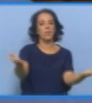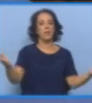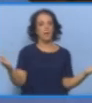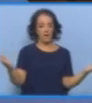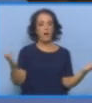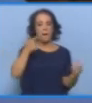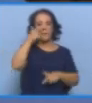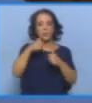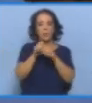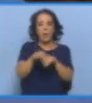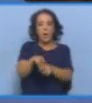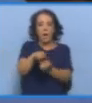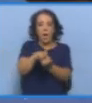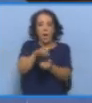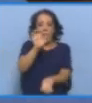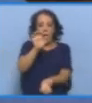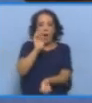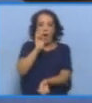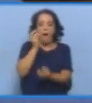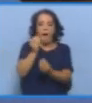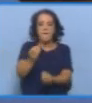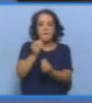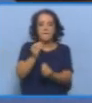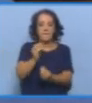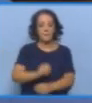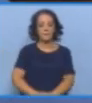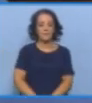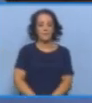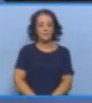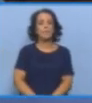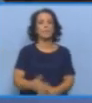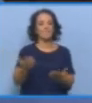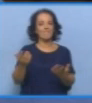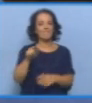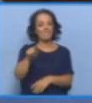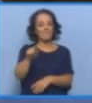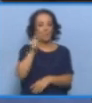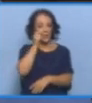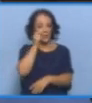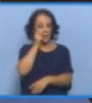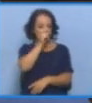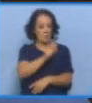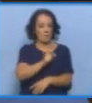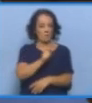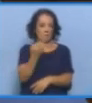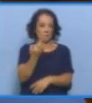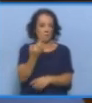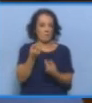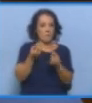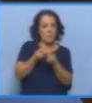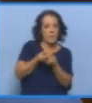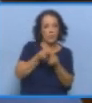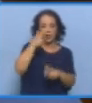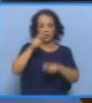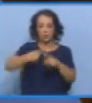estava estupefacta e seduzida pelas suas palavras. E era já esse homem próximo dos